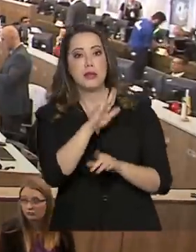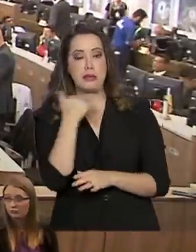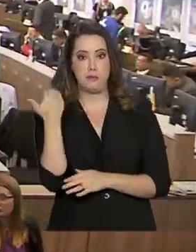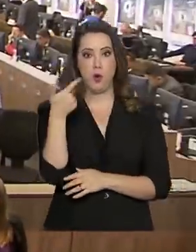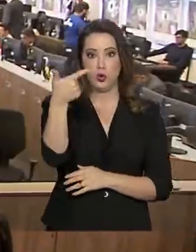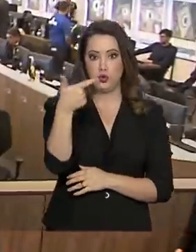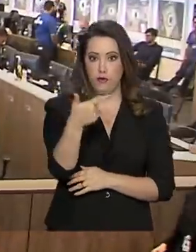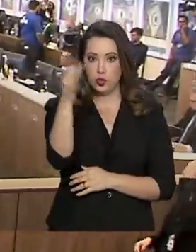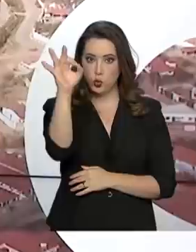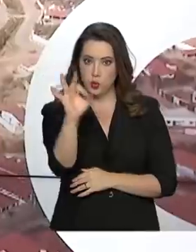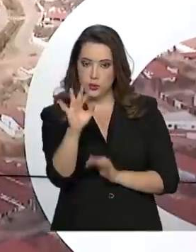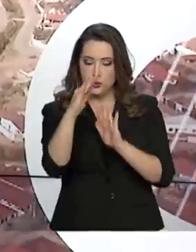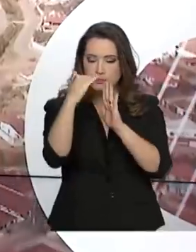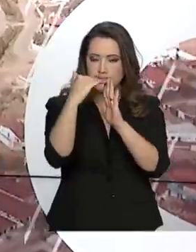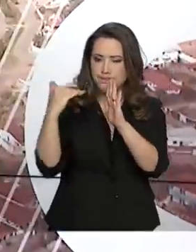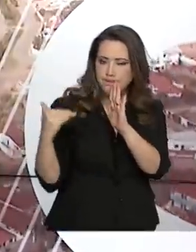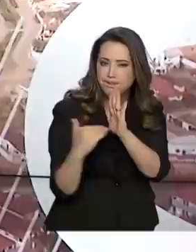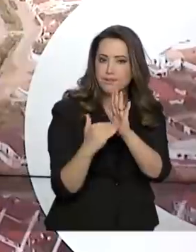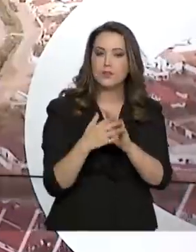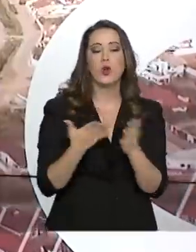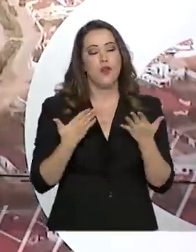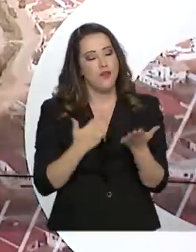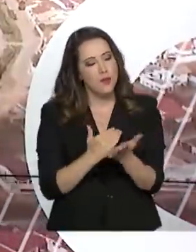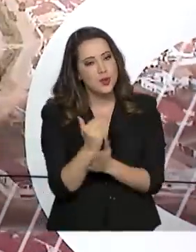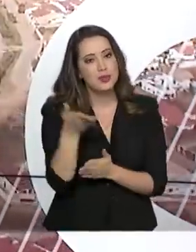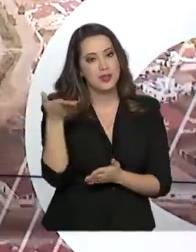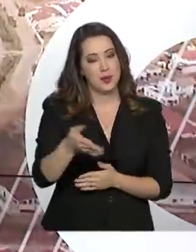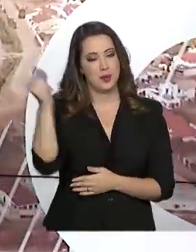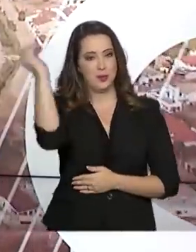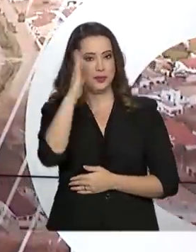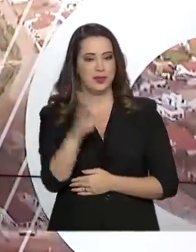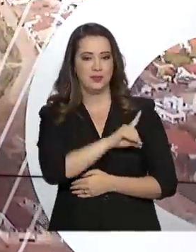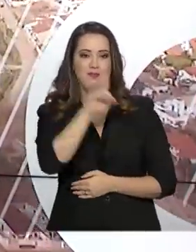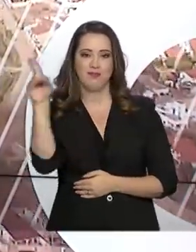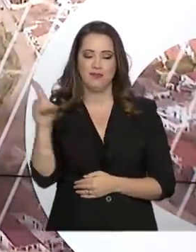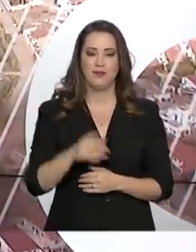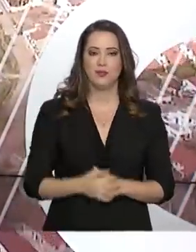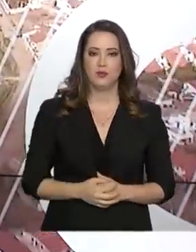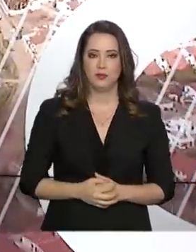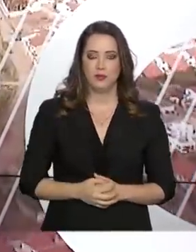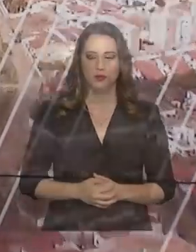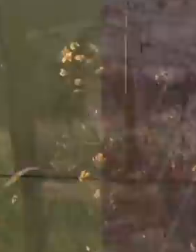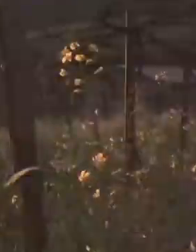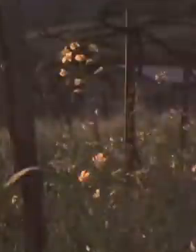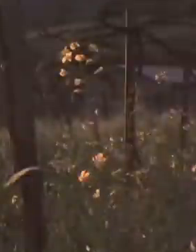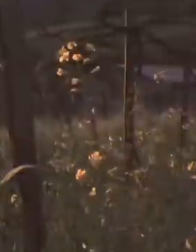22% fique com a gente o brasil em dia já está no ar